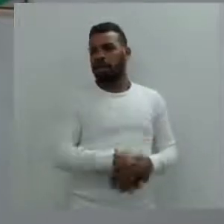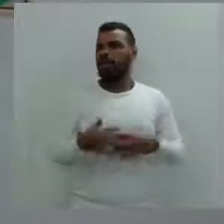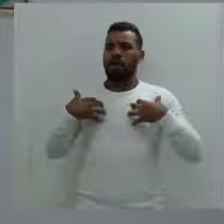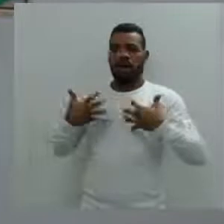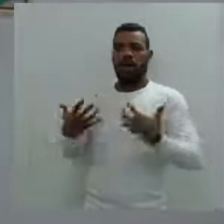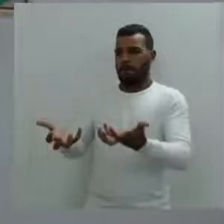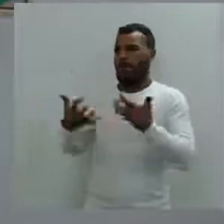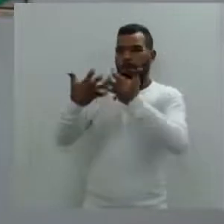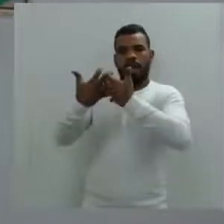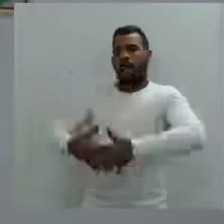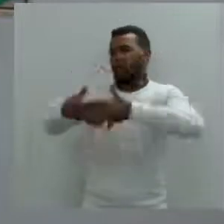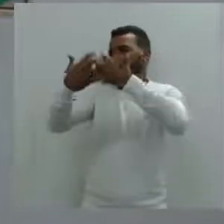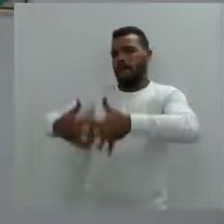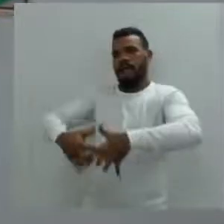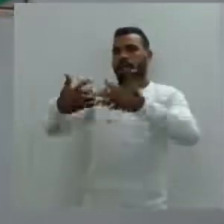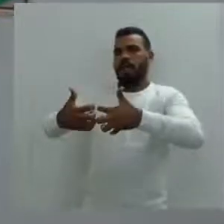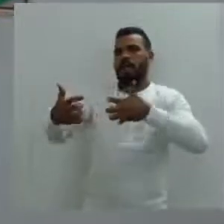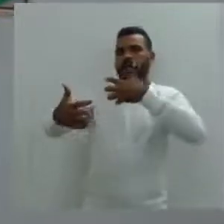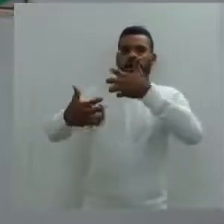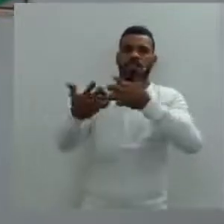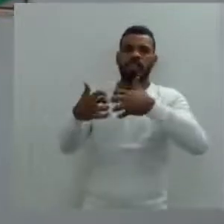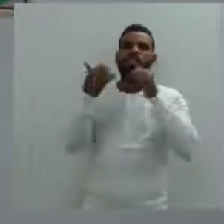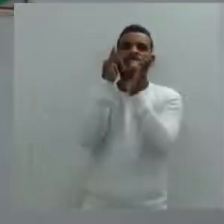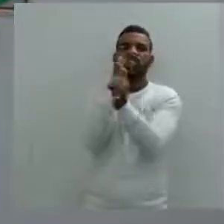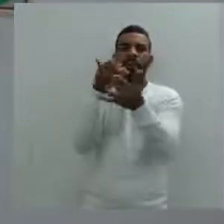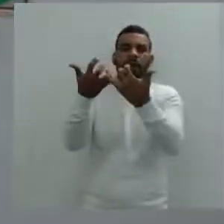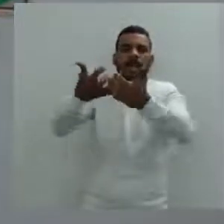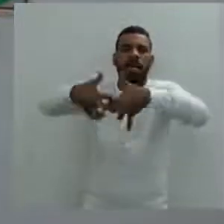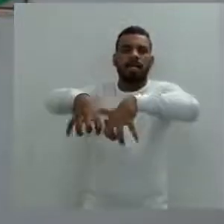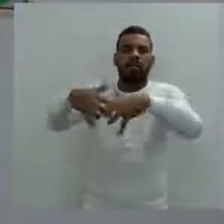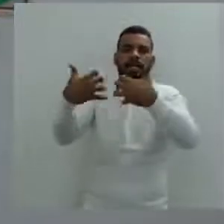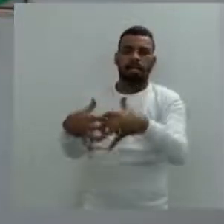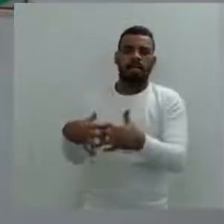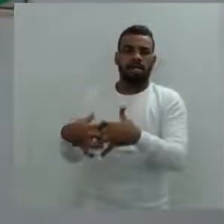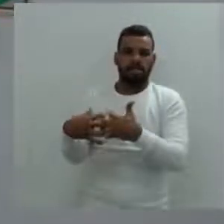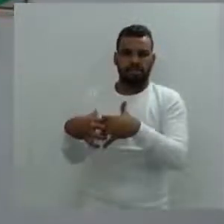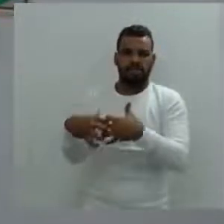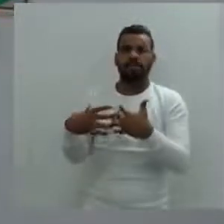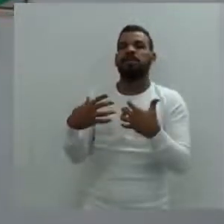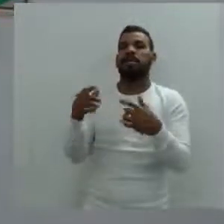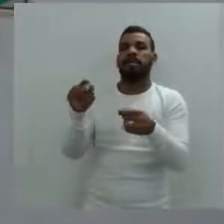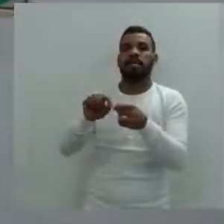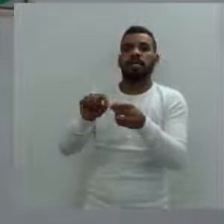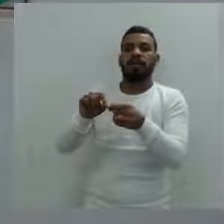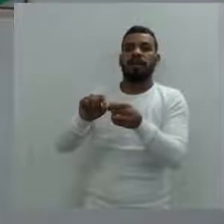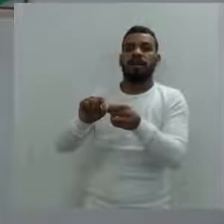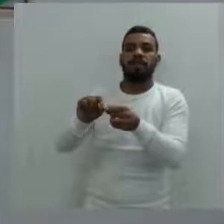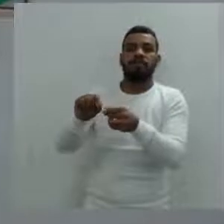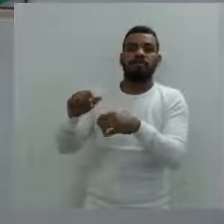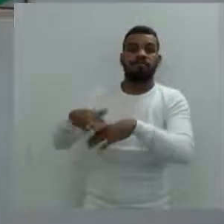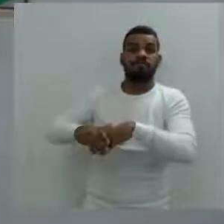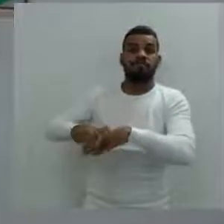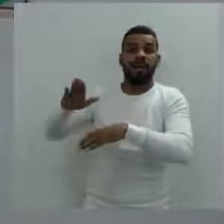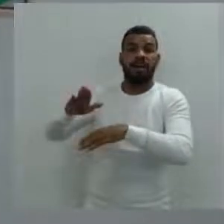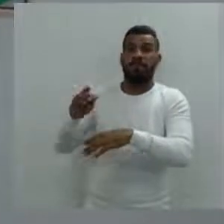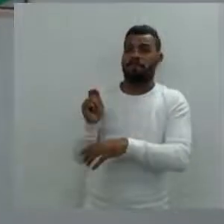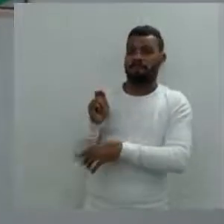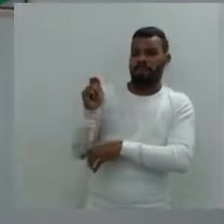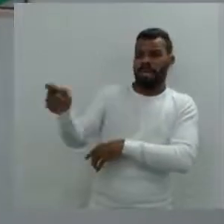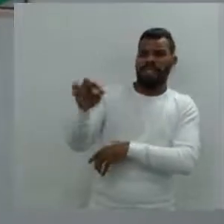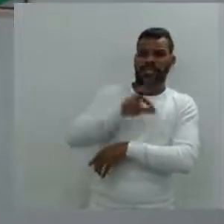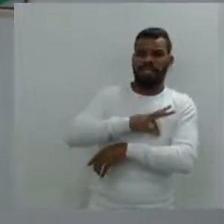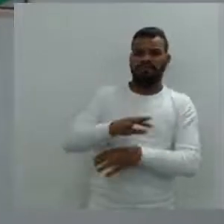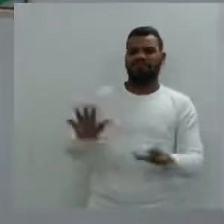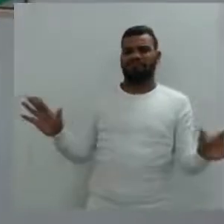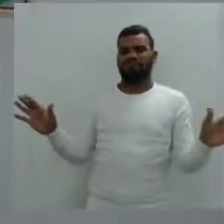máquinas e máquinas e máquinas que possam produzir o meu estoque sem ter a